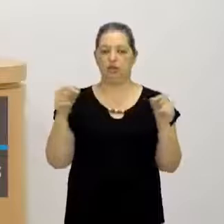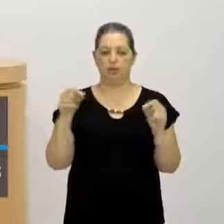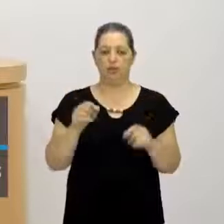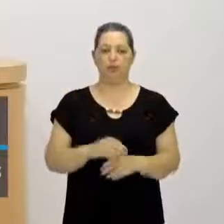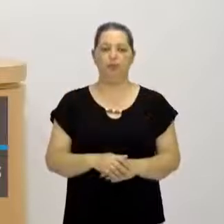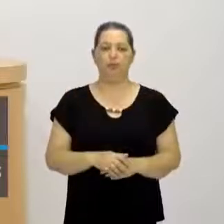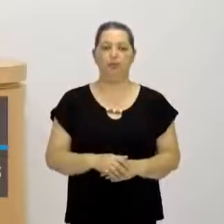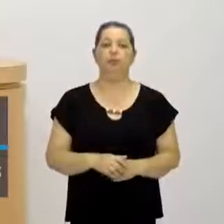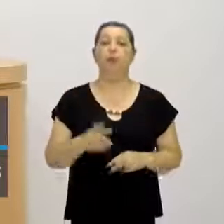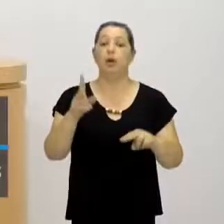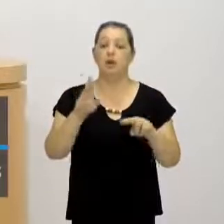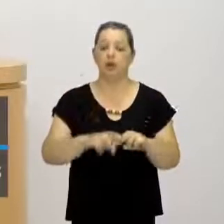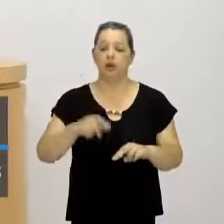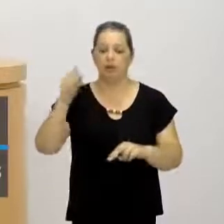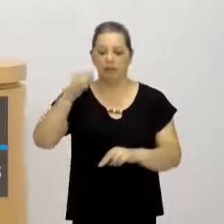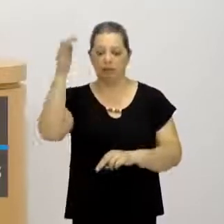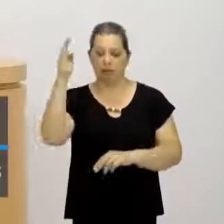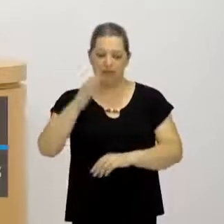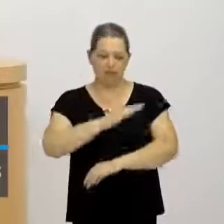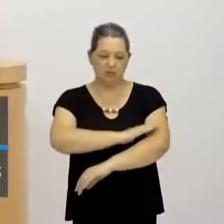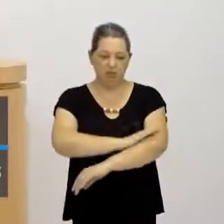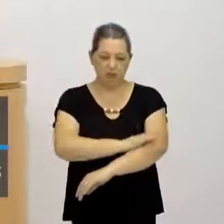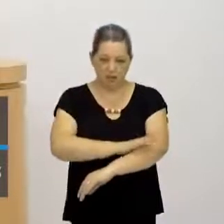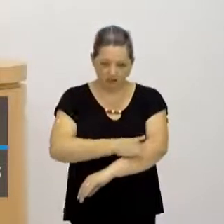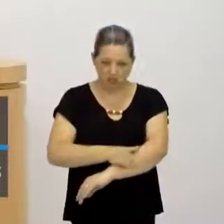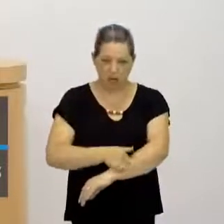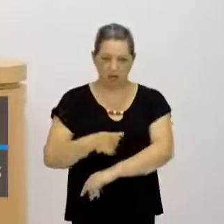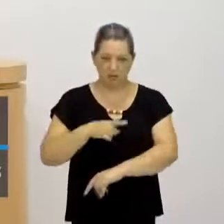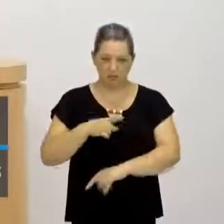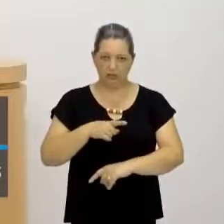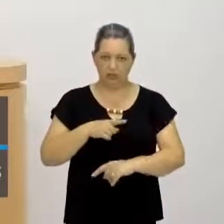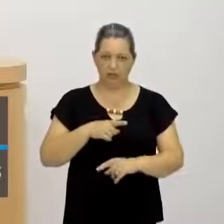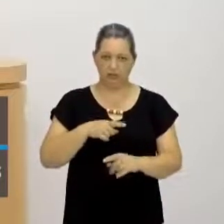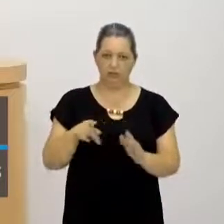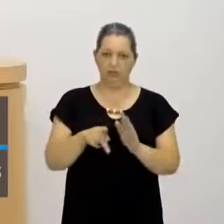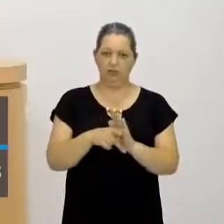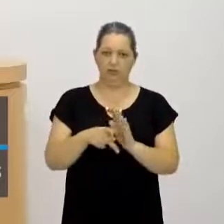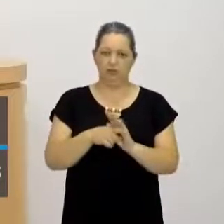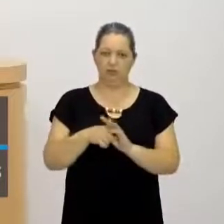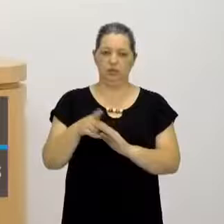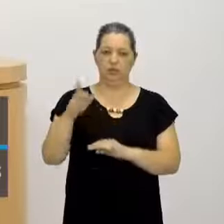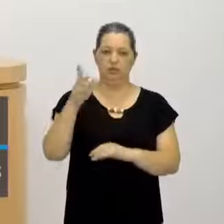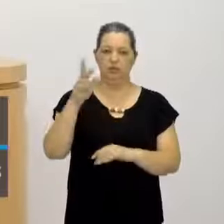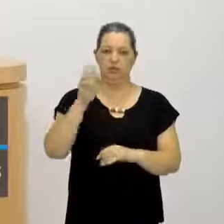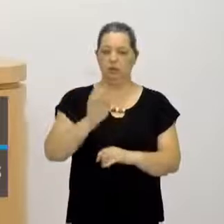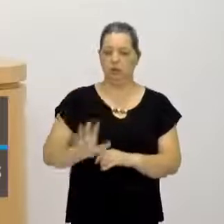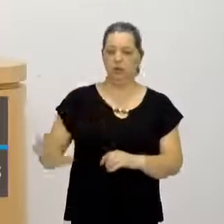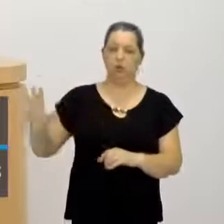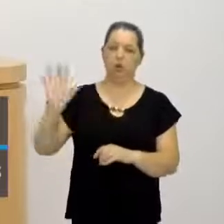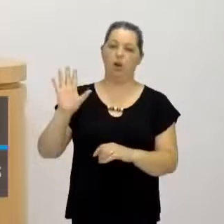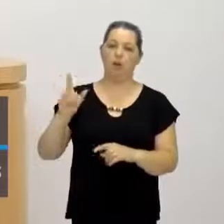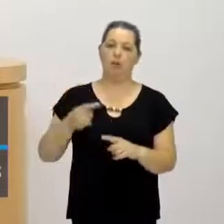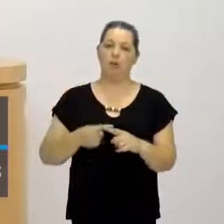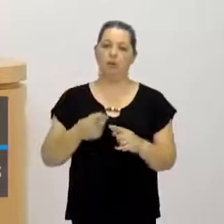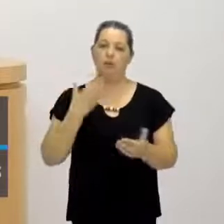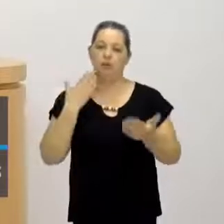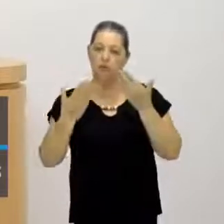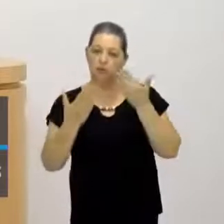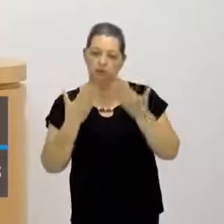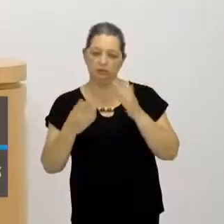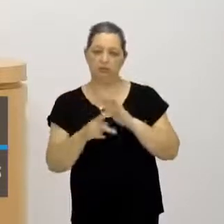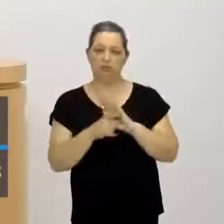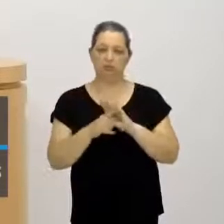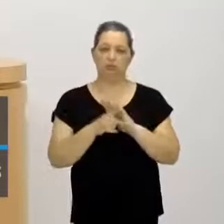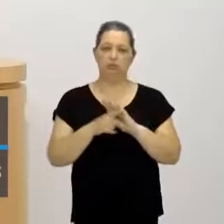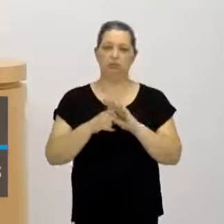racismo todo, a opção que a elite fez é pelo imigrante europeu branco. Porque o parâmetro da época da eugenia,